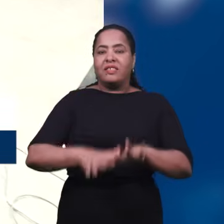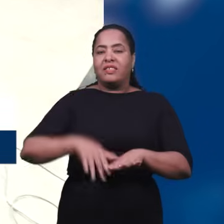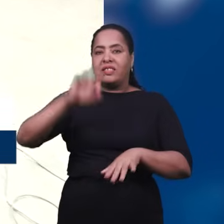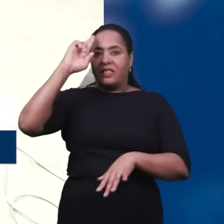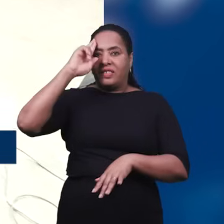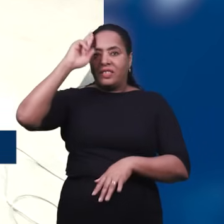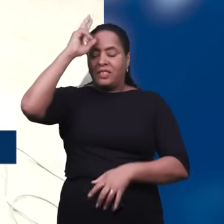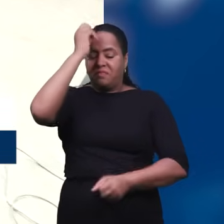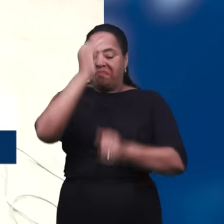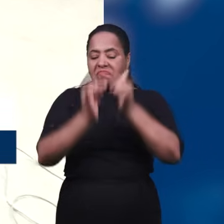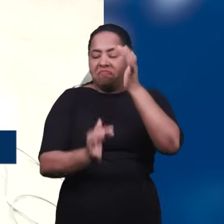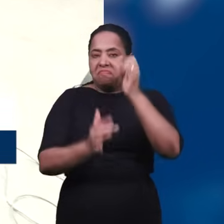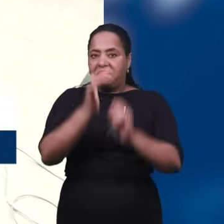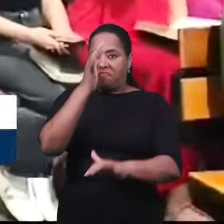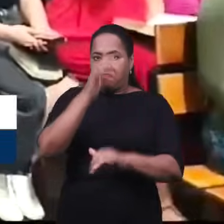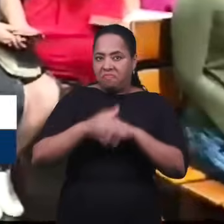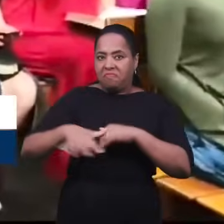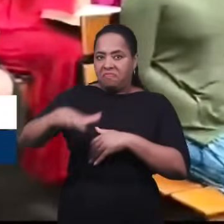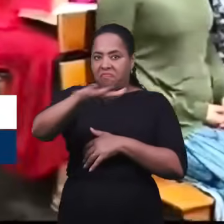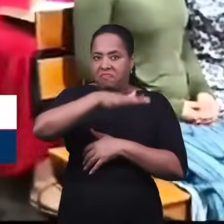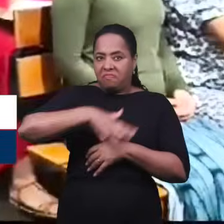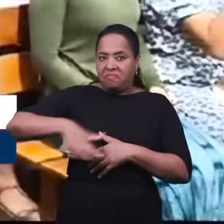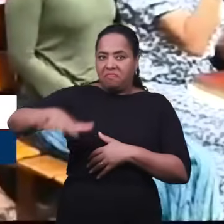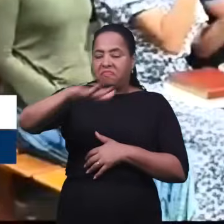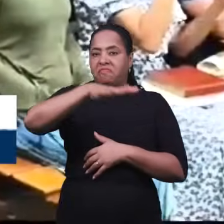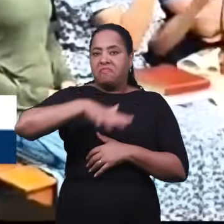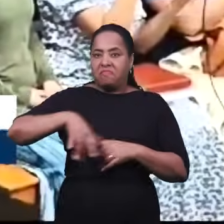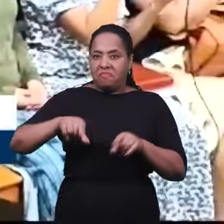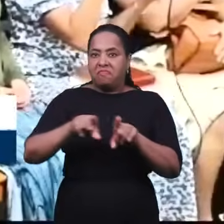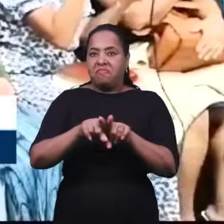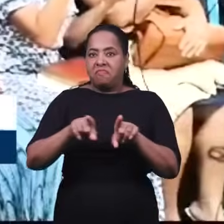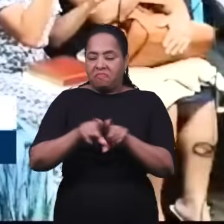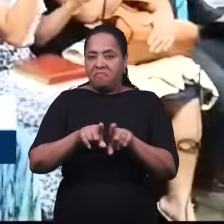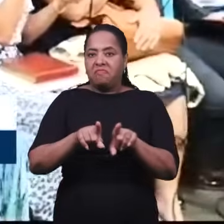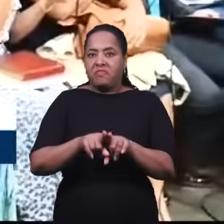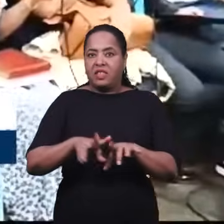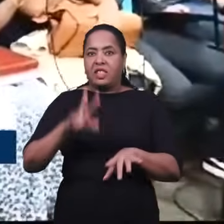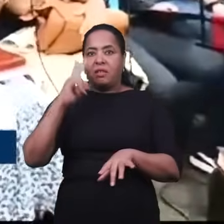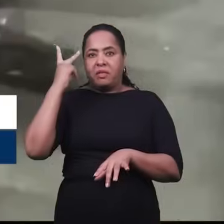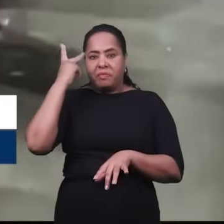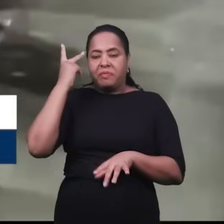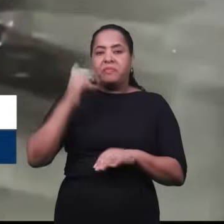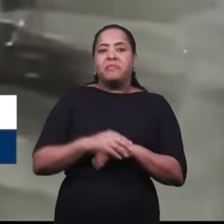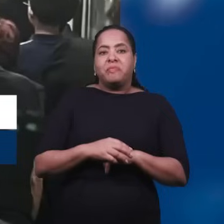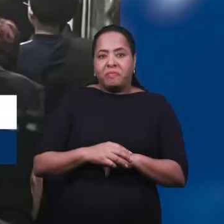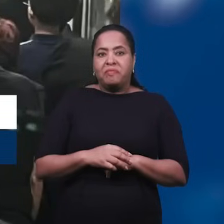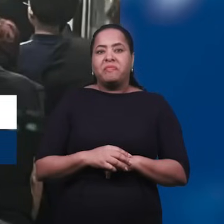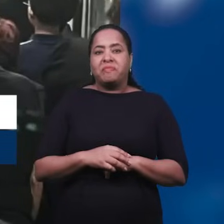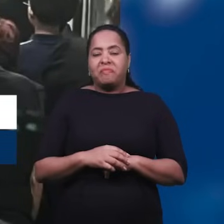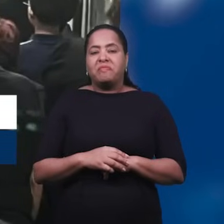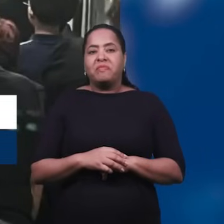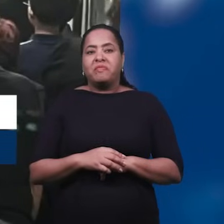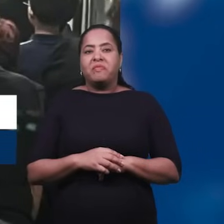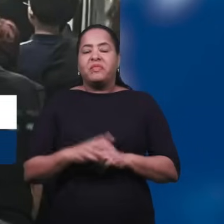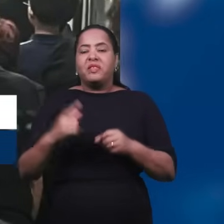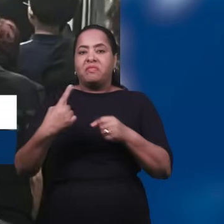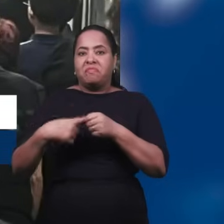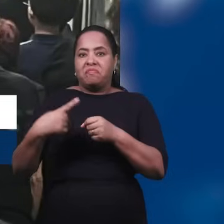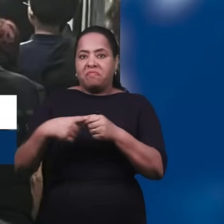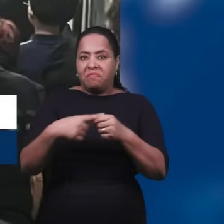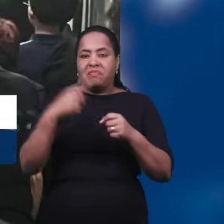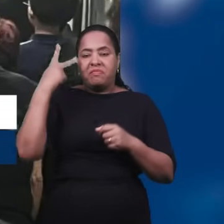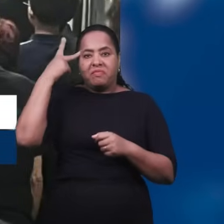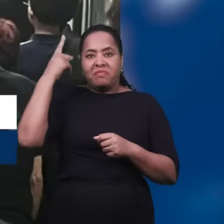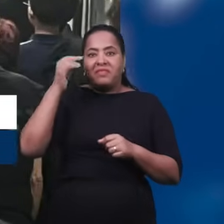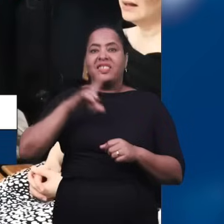bênção derramada na cidade de Castilho e na área noroeste paulista e leste de Mato Grosso do Sul. Na área do interior